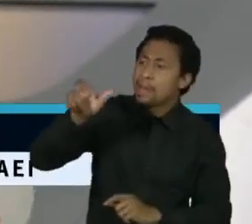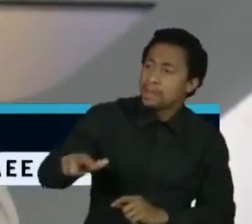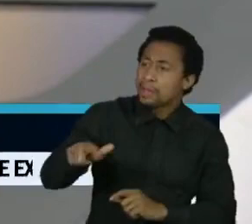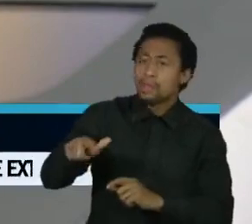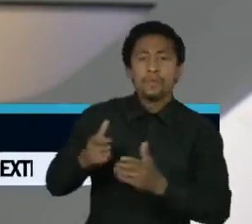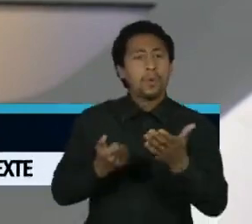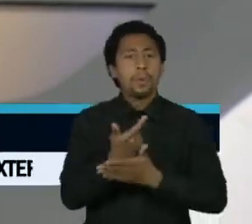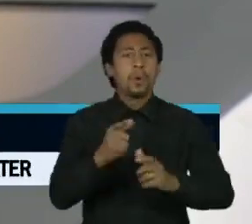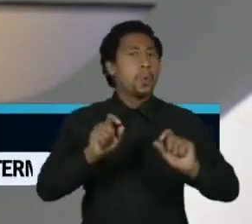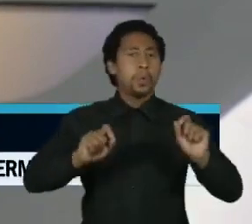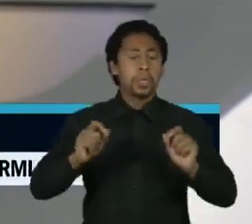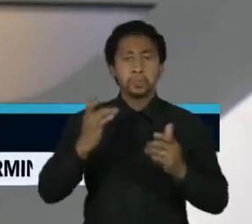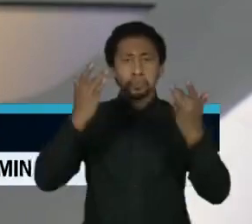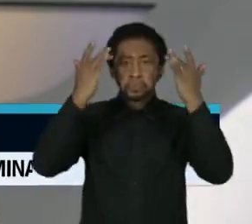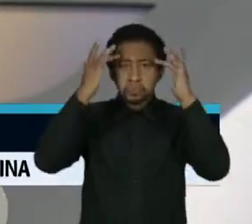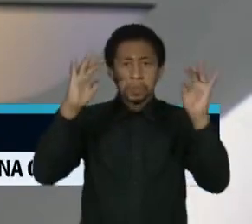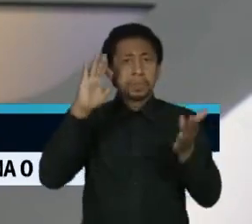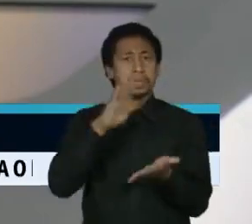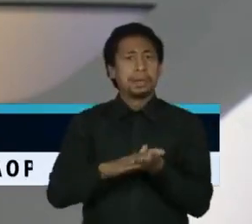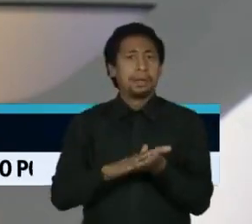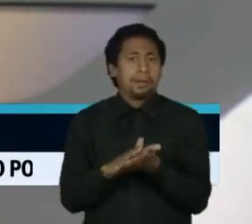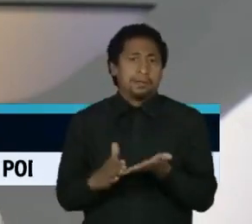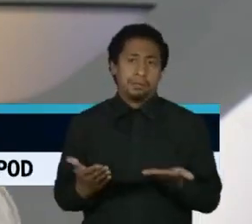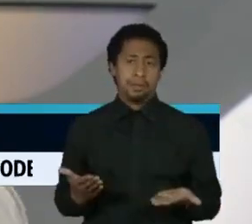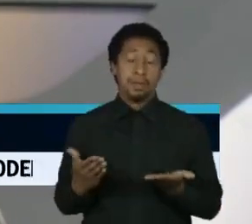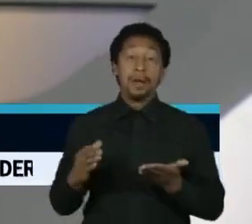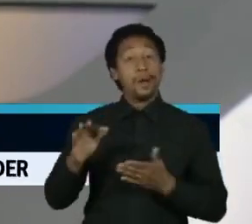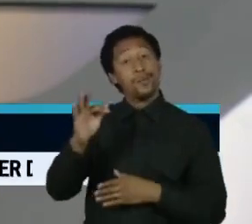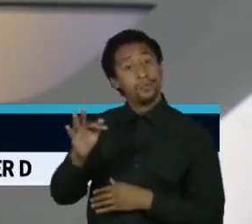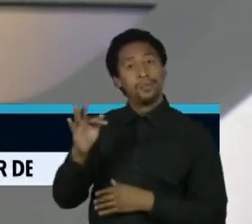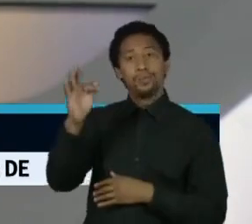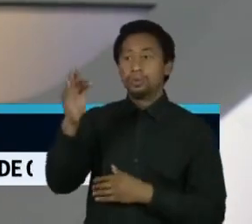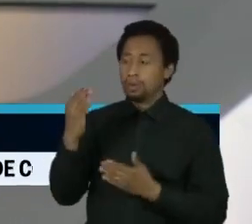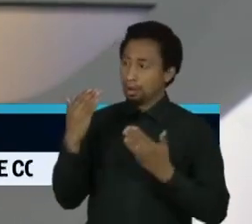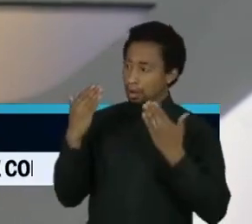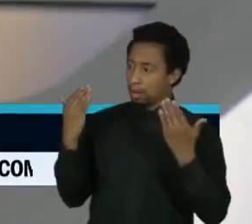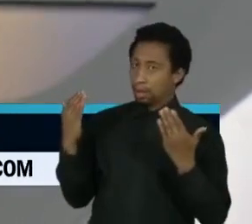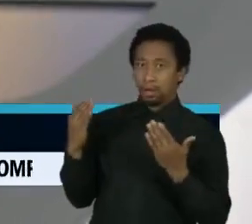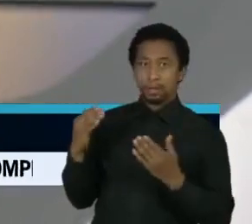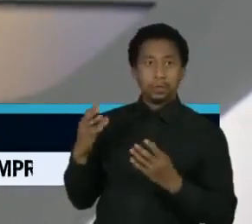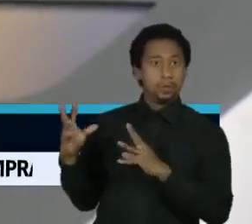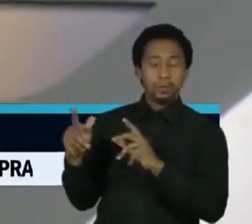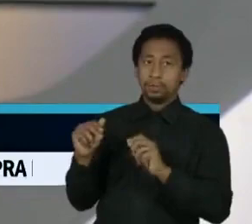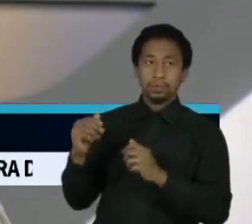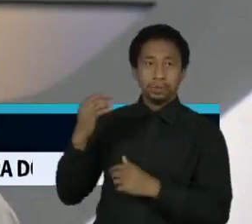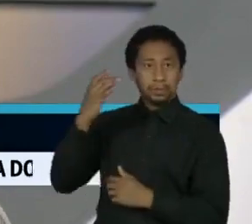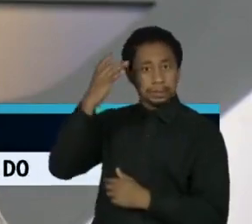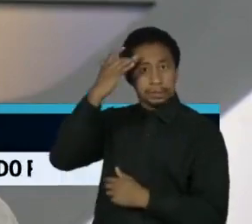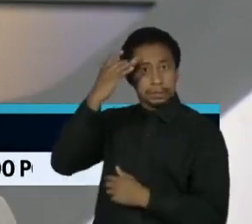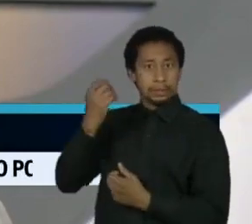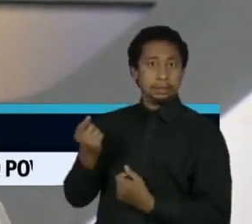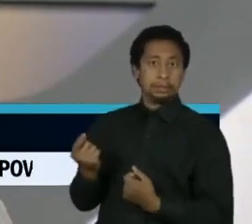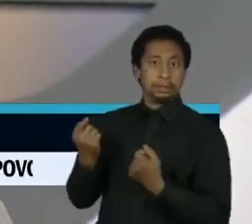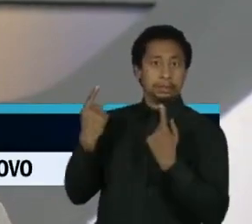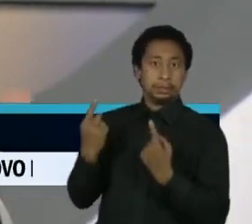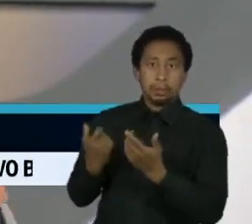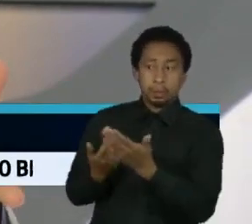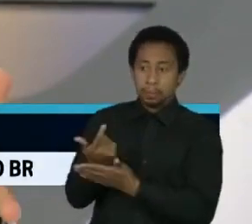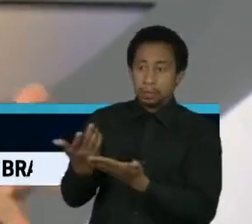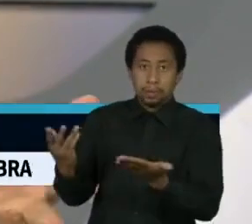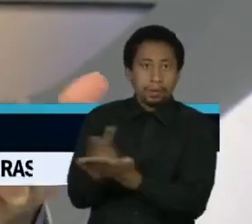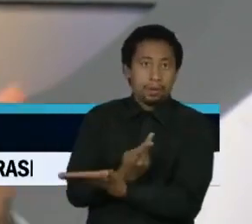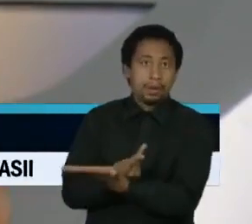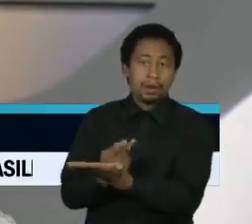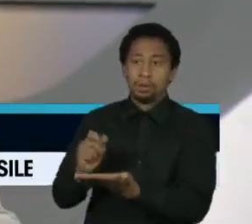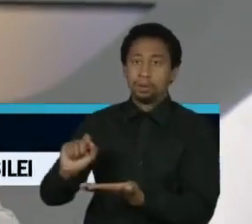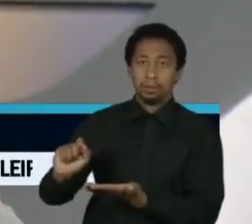gente só tem conhecimento do resultado, né, como esse nós estamos conhecendo. Então, nós precisamos ter